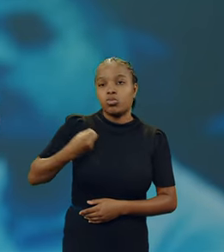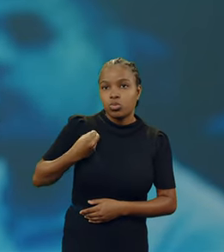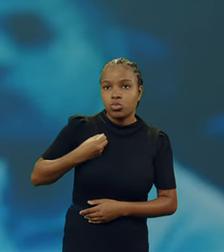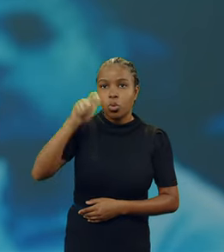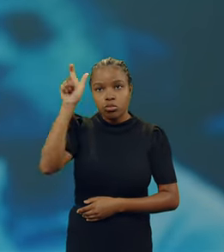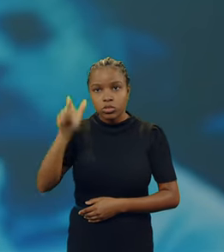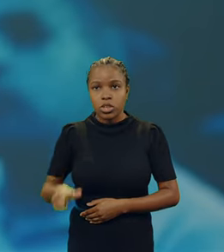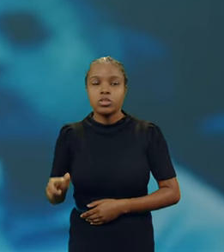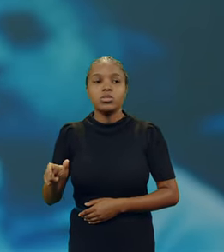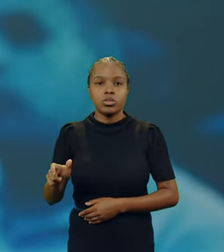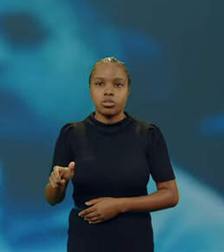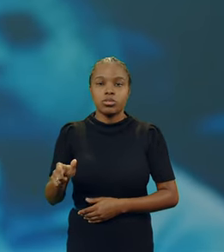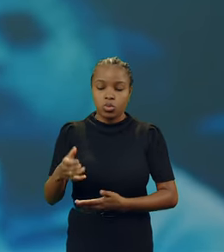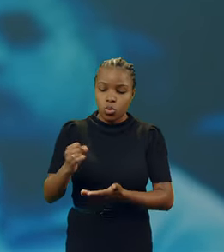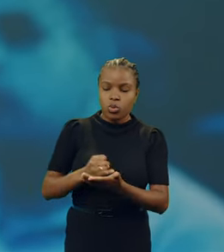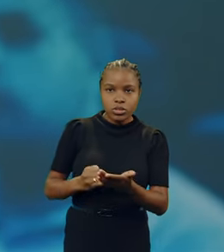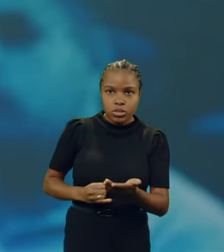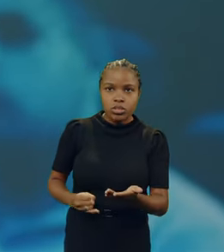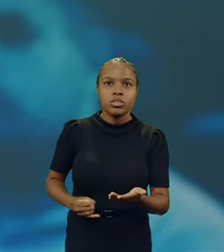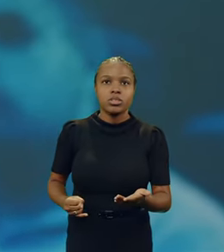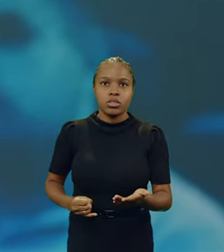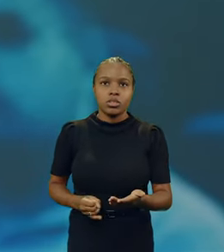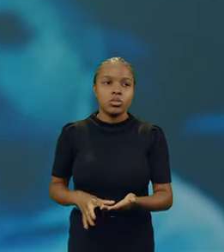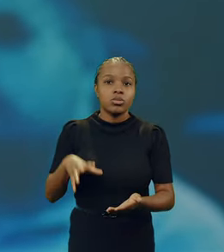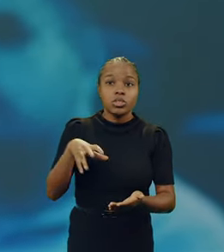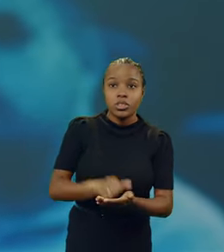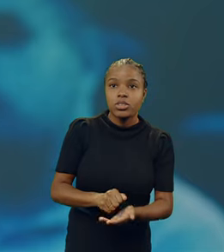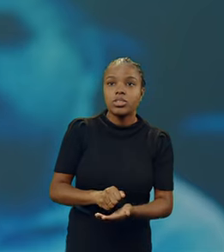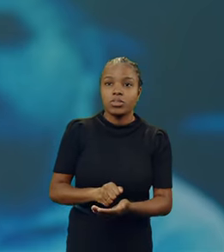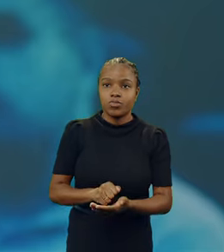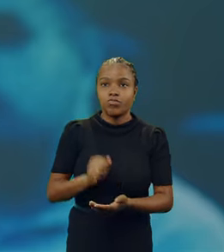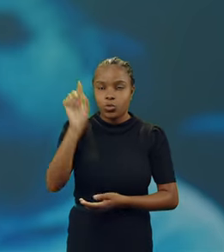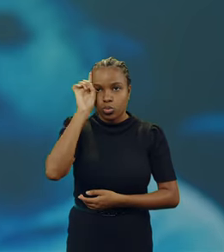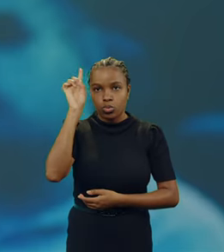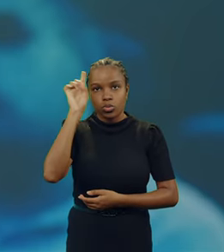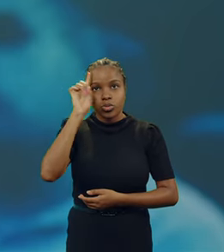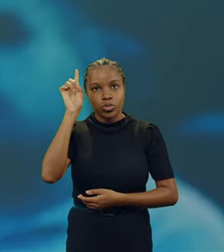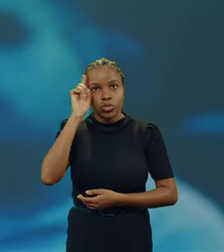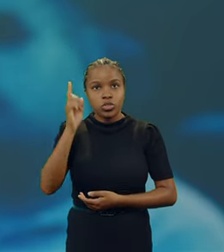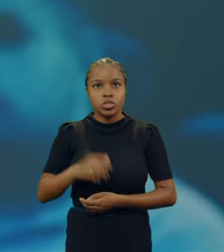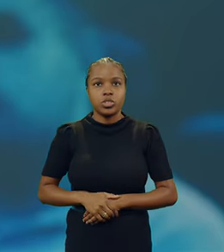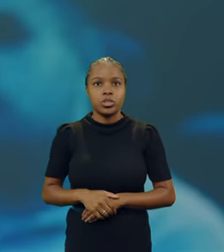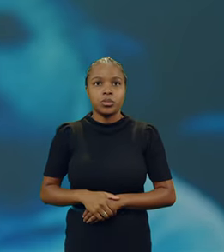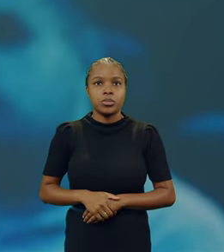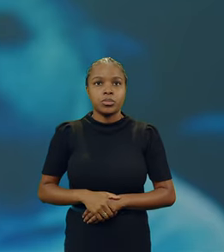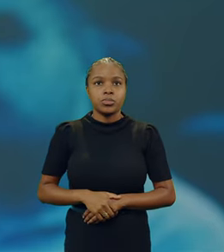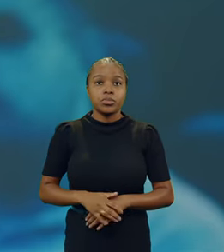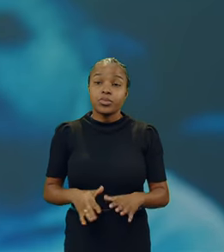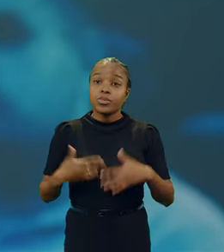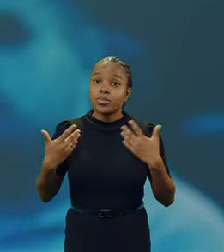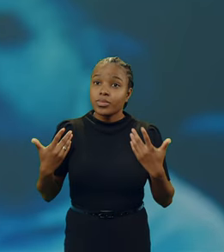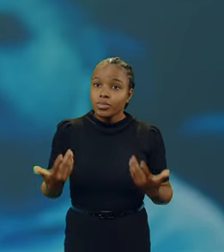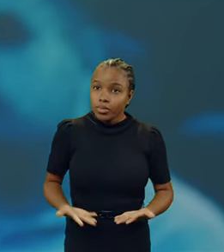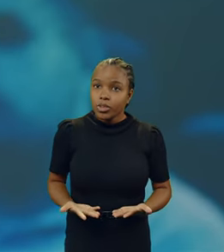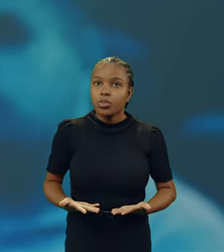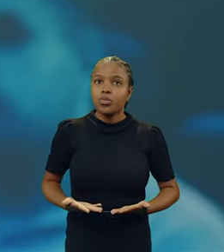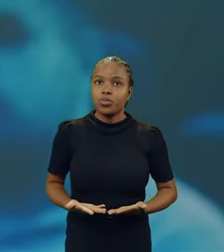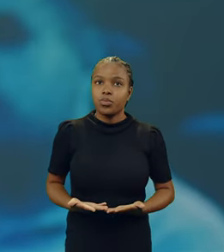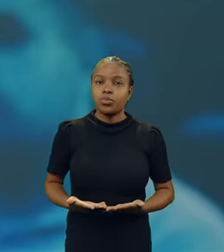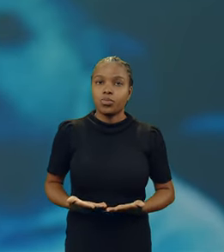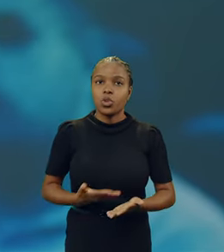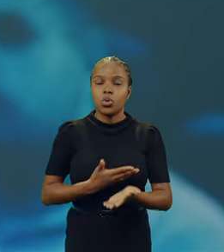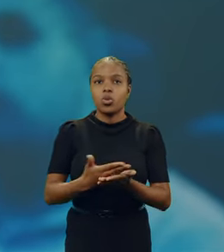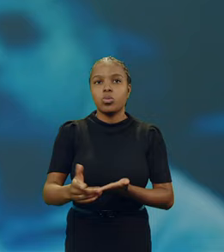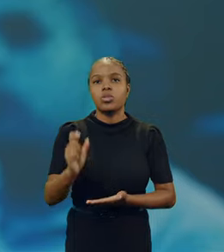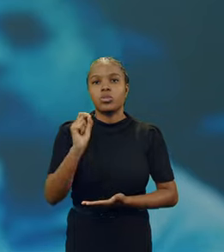Entendeu o logaritmo, que era muitas pessoas ingressando ao dia, e derrubaram o número. Então